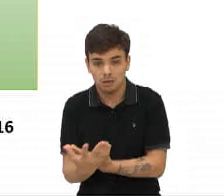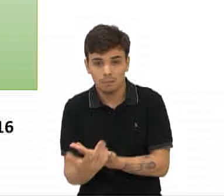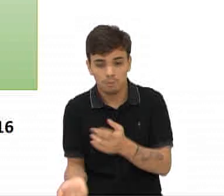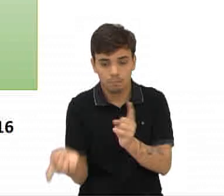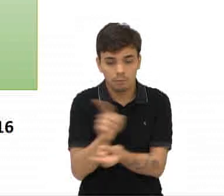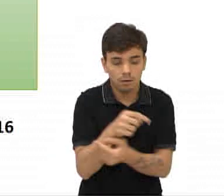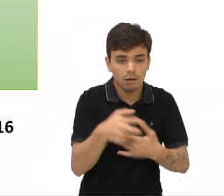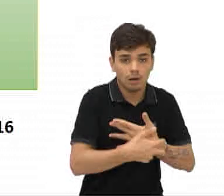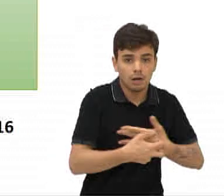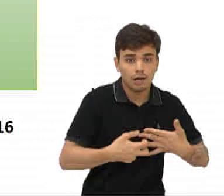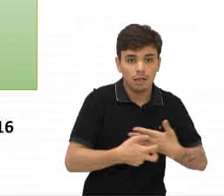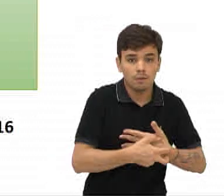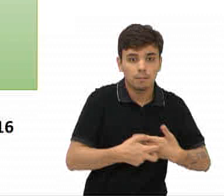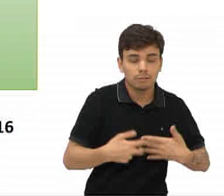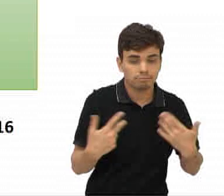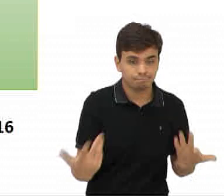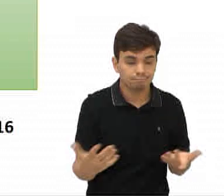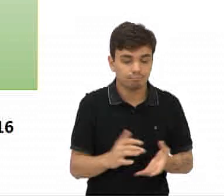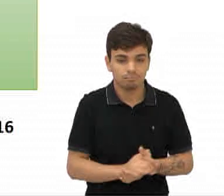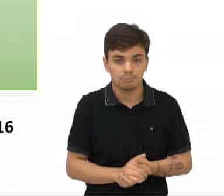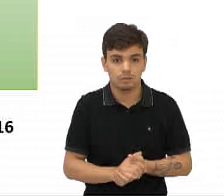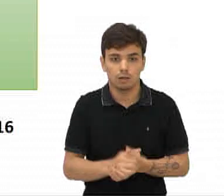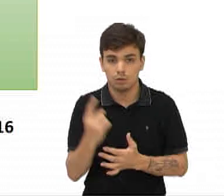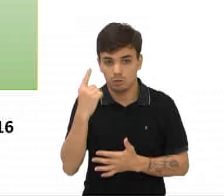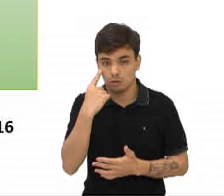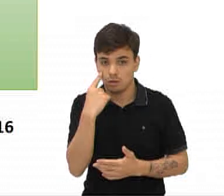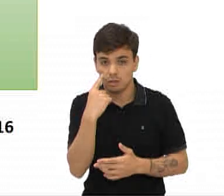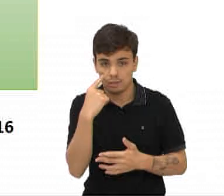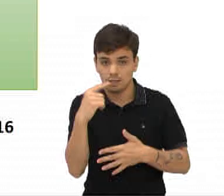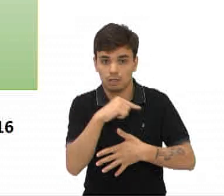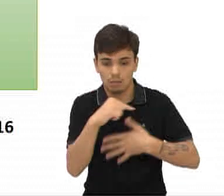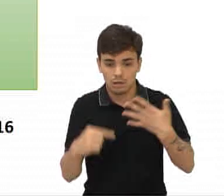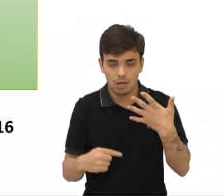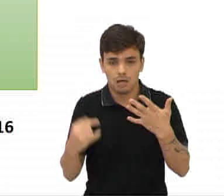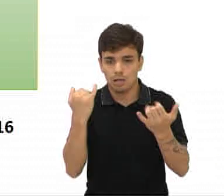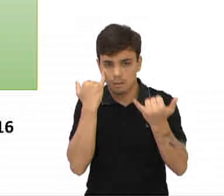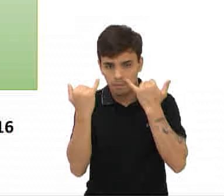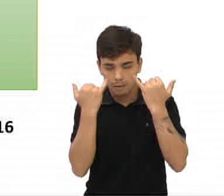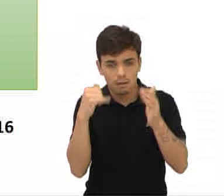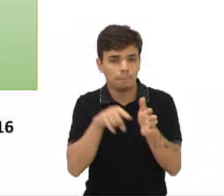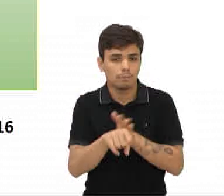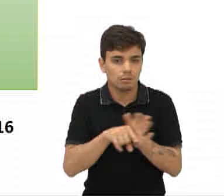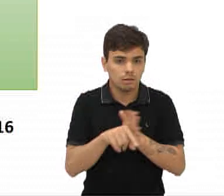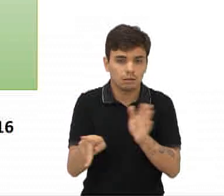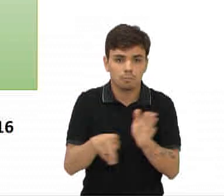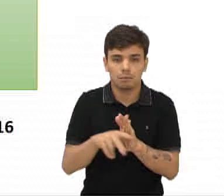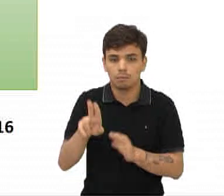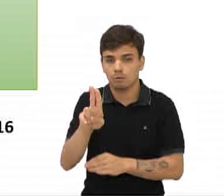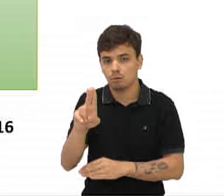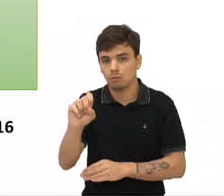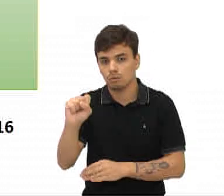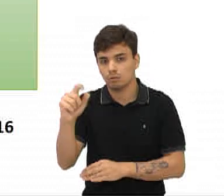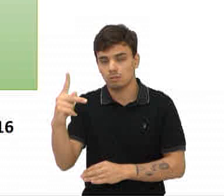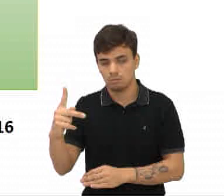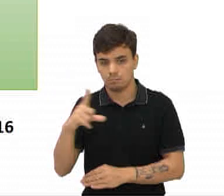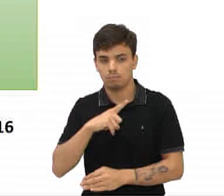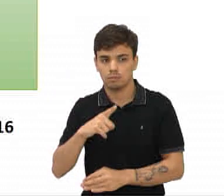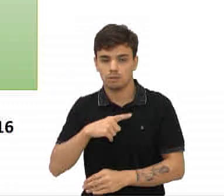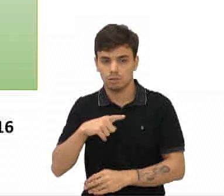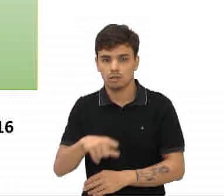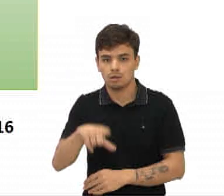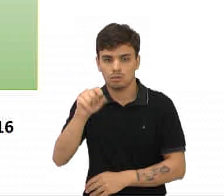inafiançáveis. Segundo dados do Instituto de Pesquisa da USP, a cada mês são registrados pelo menos